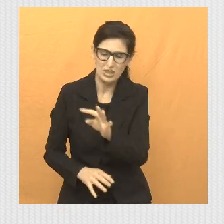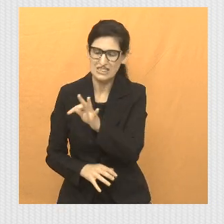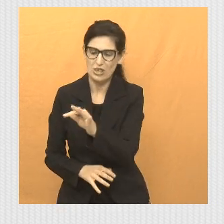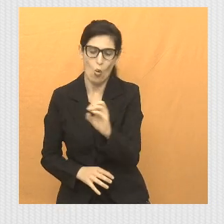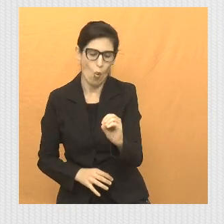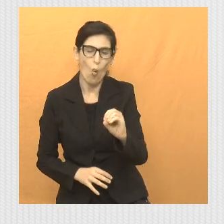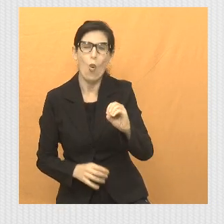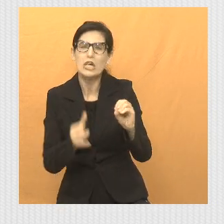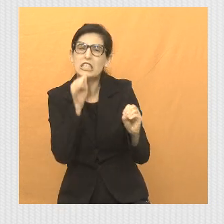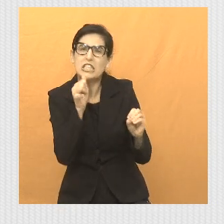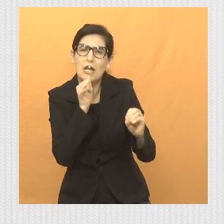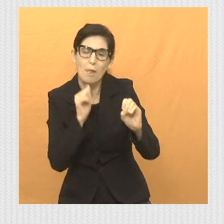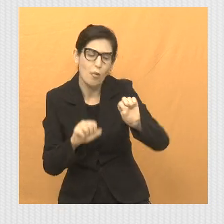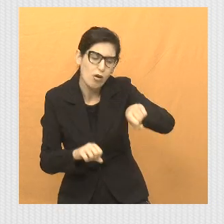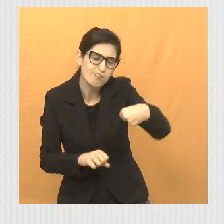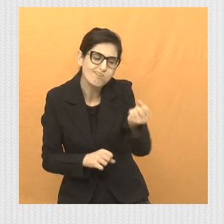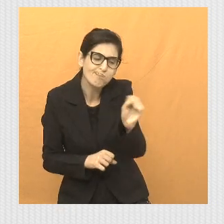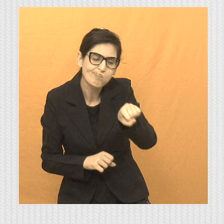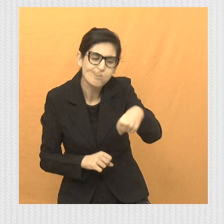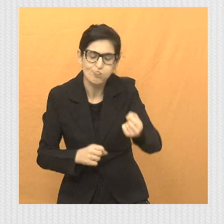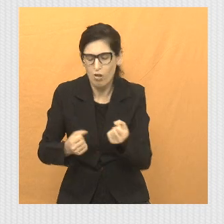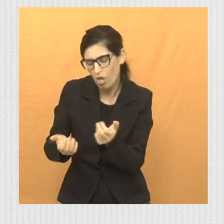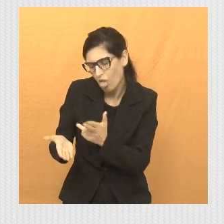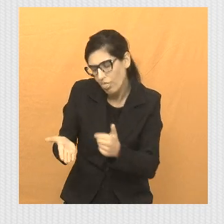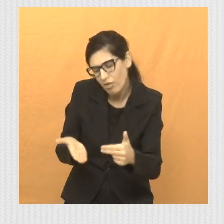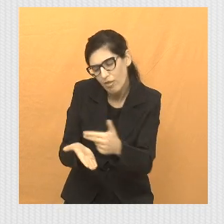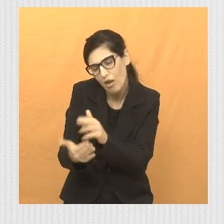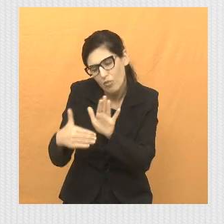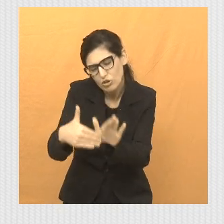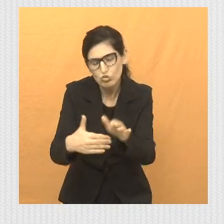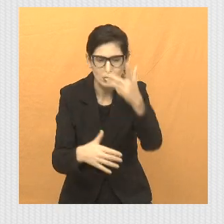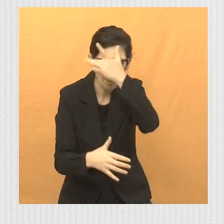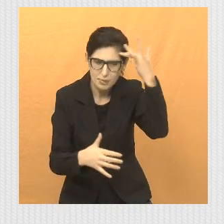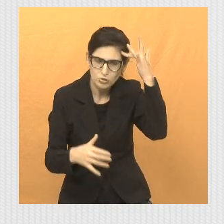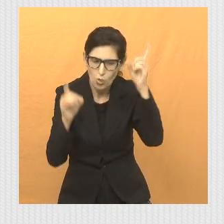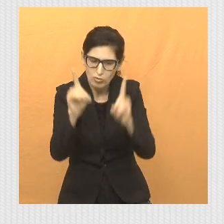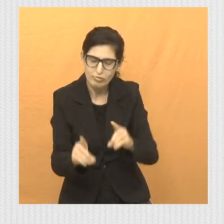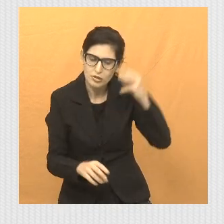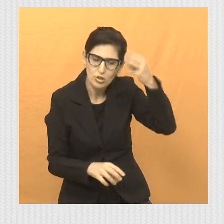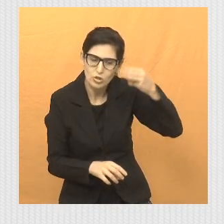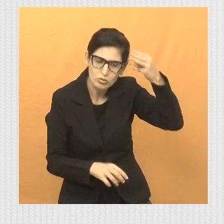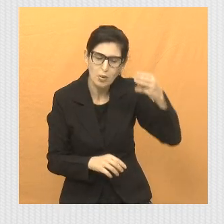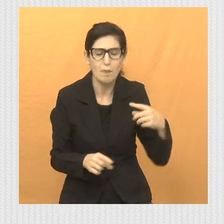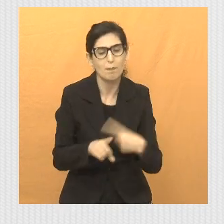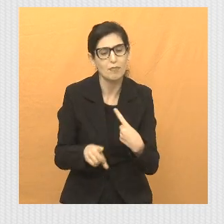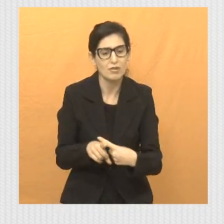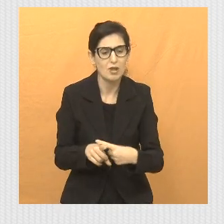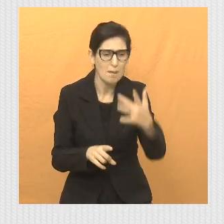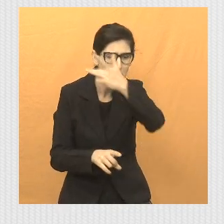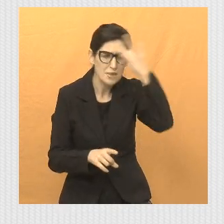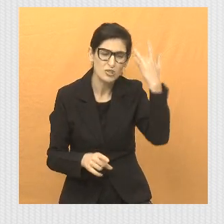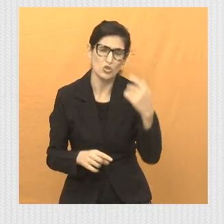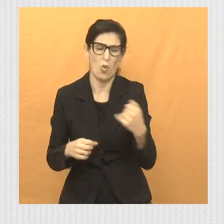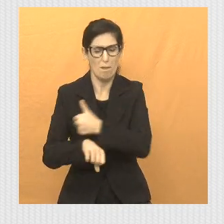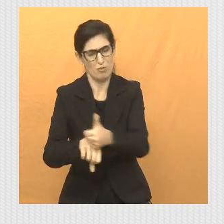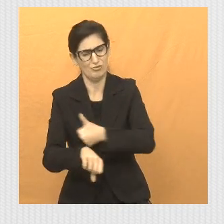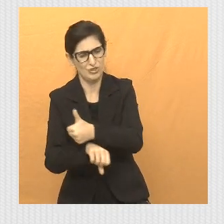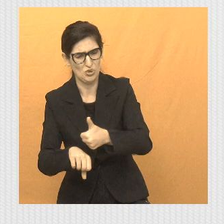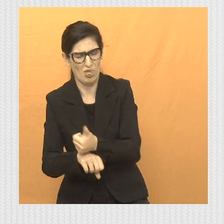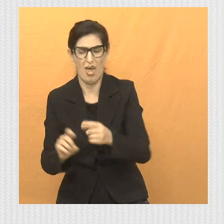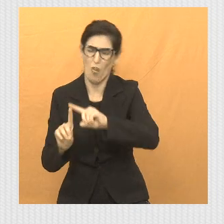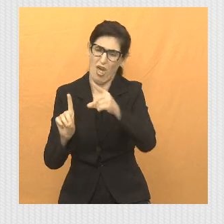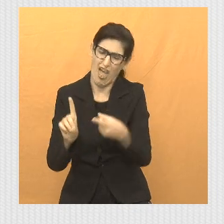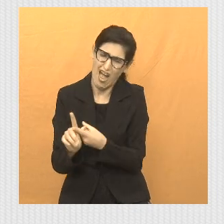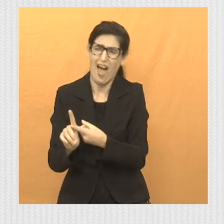de afastamentos, licenças e saída de profissional da assistência para gestão,